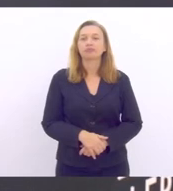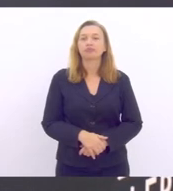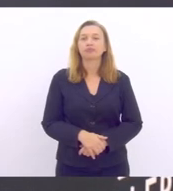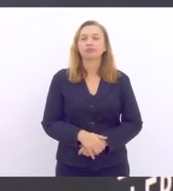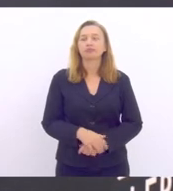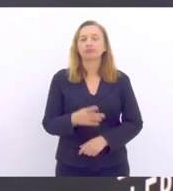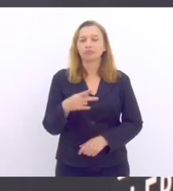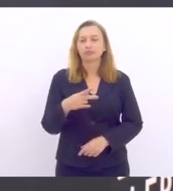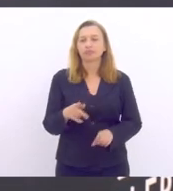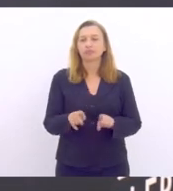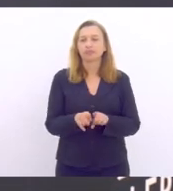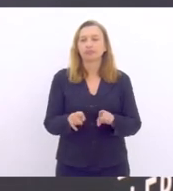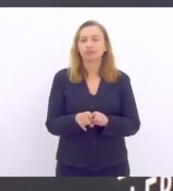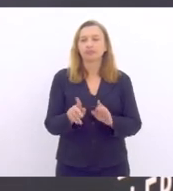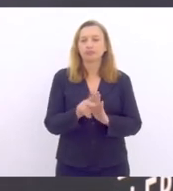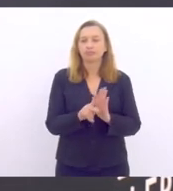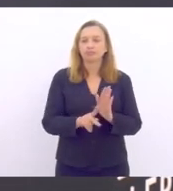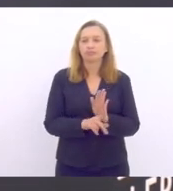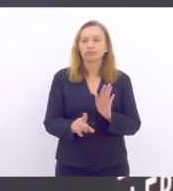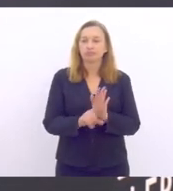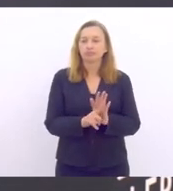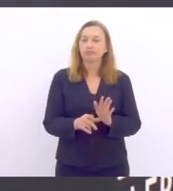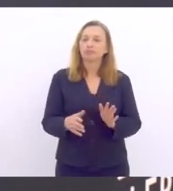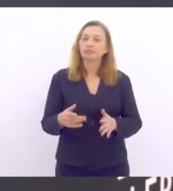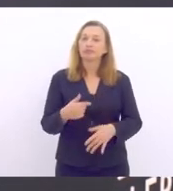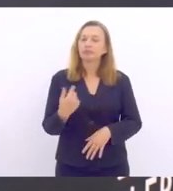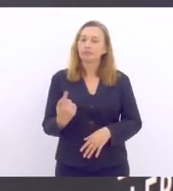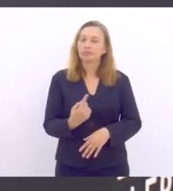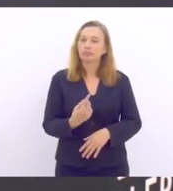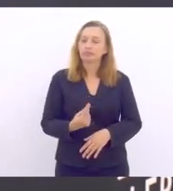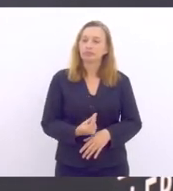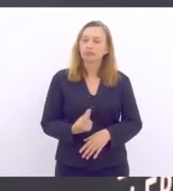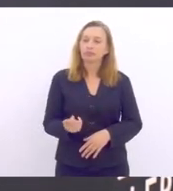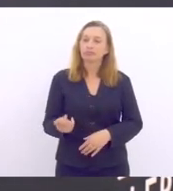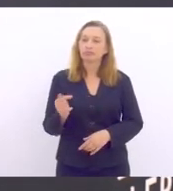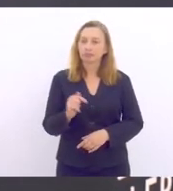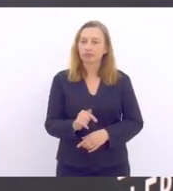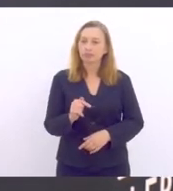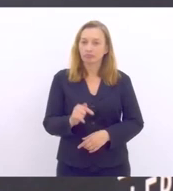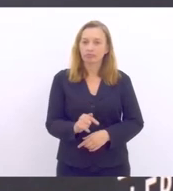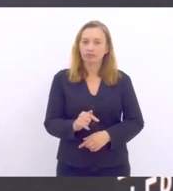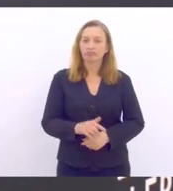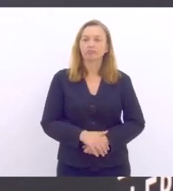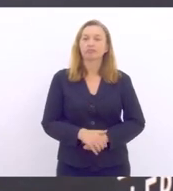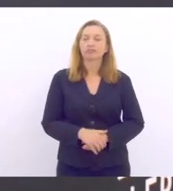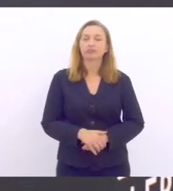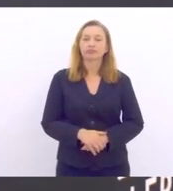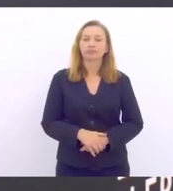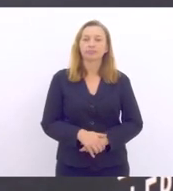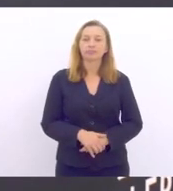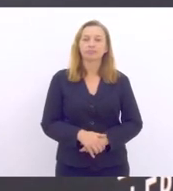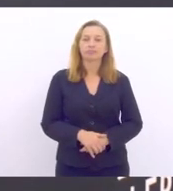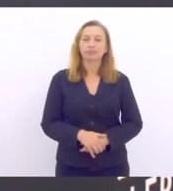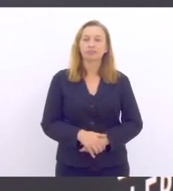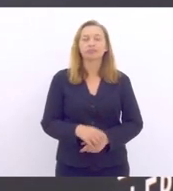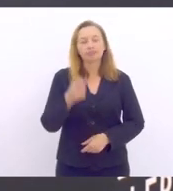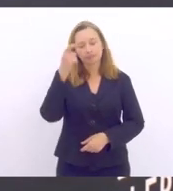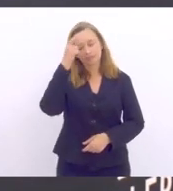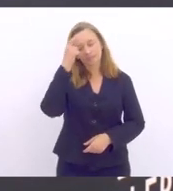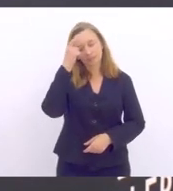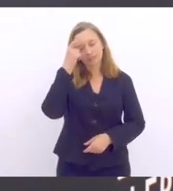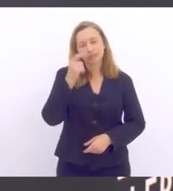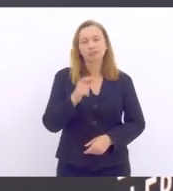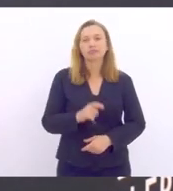de fazer aqui, esse projeto de lei. Eu espero que nós saiamos daqui, né, com um consenso,